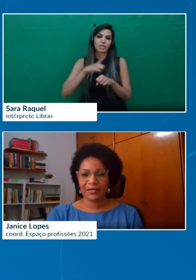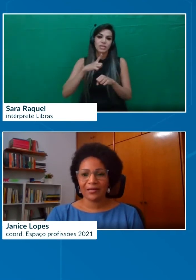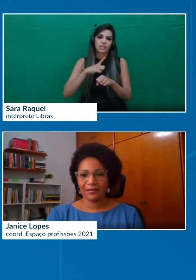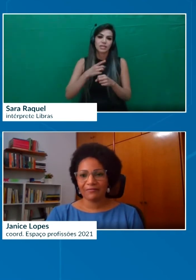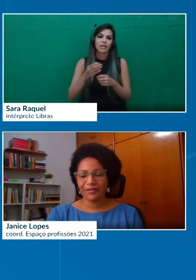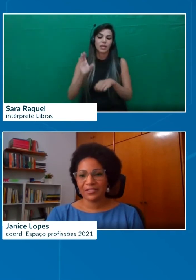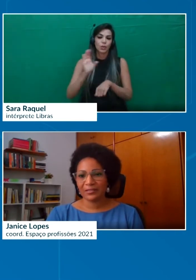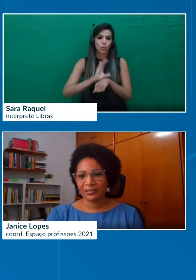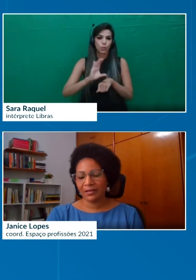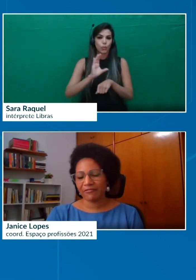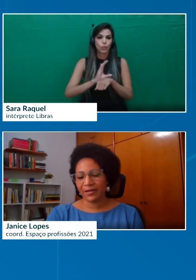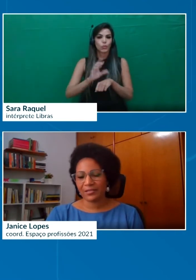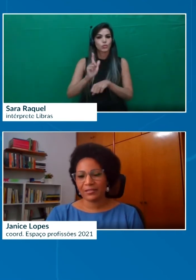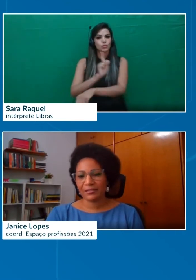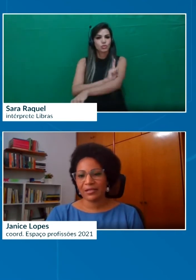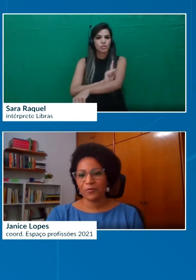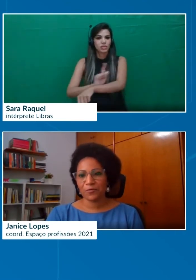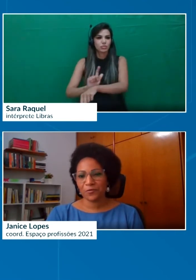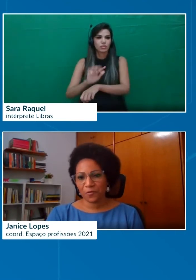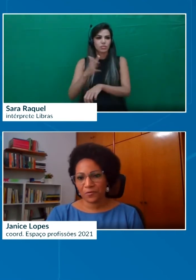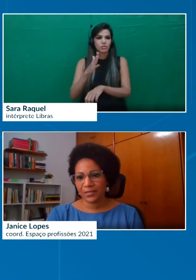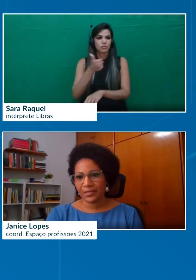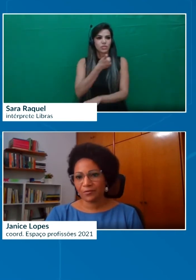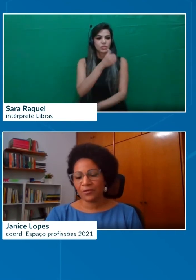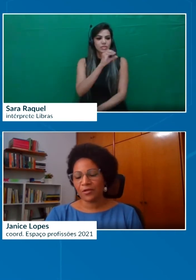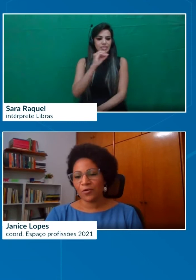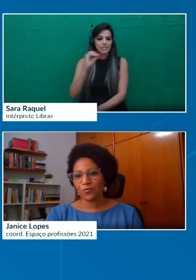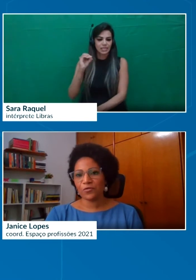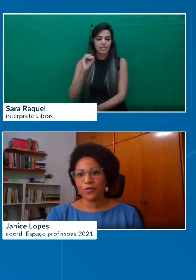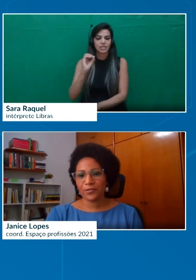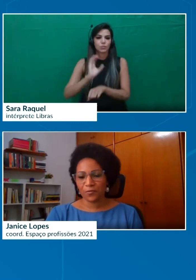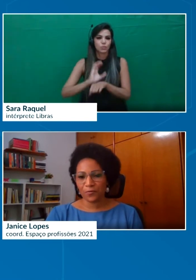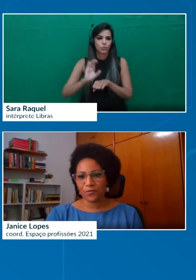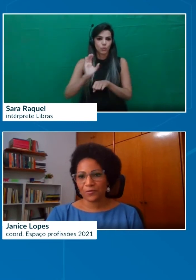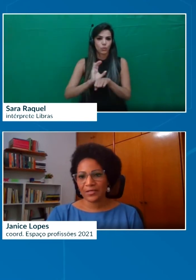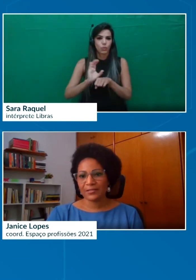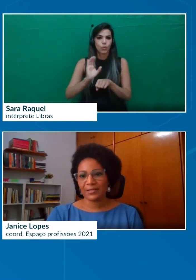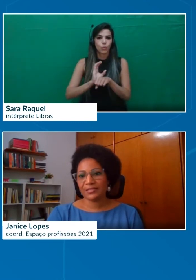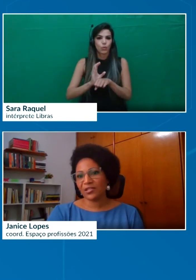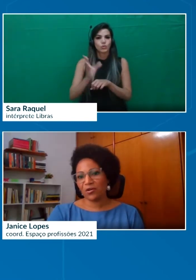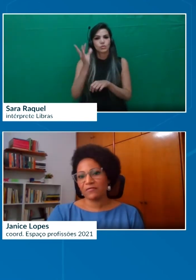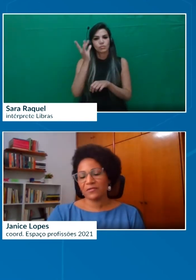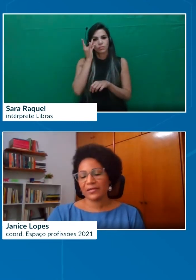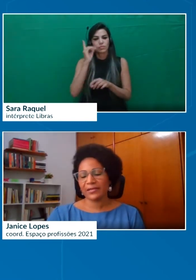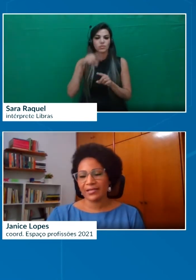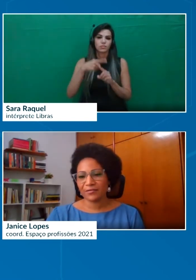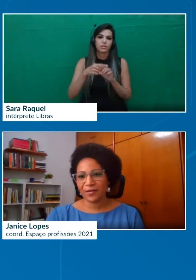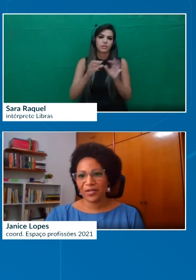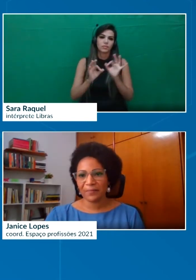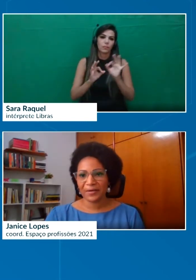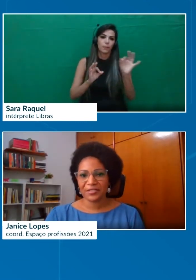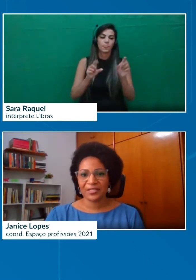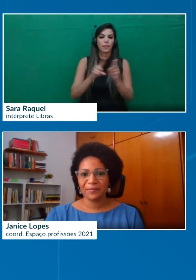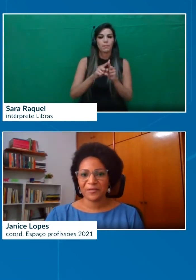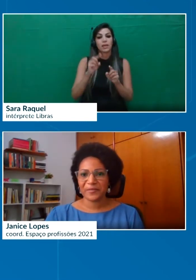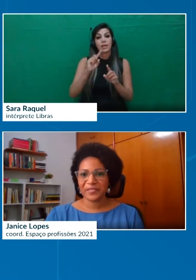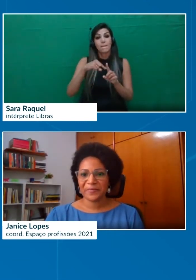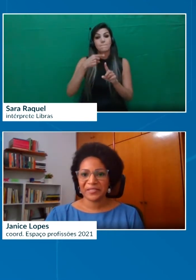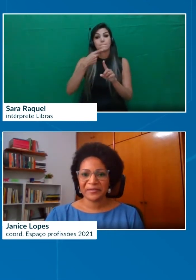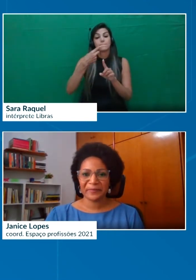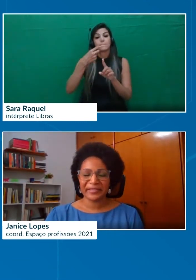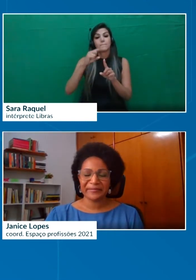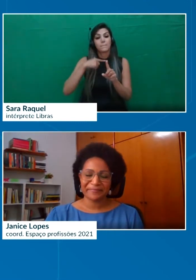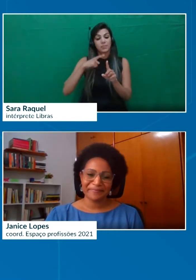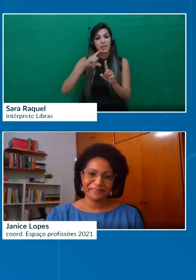hoje na faixa de 100 cursos, considerando os 2 cursos à distância novos que ingressam agora a partir da